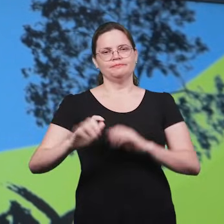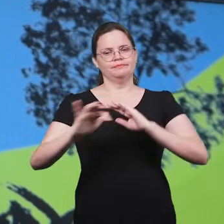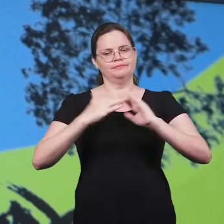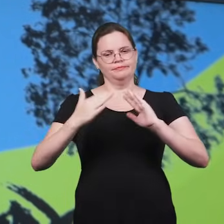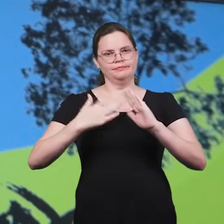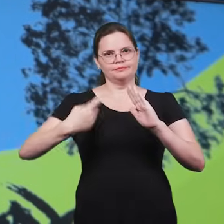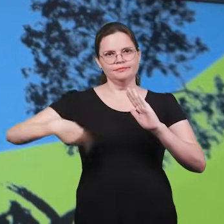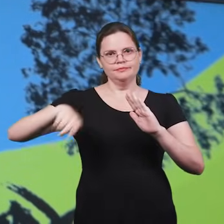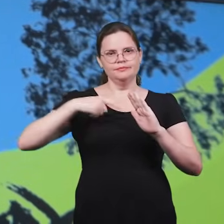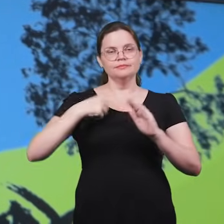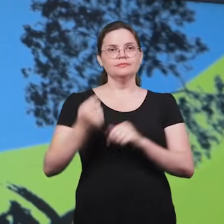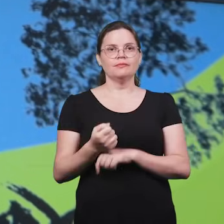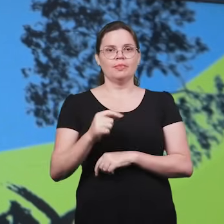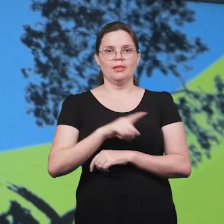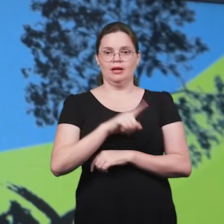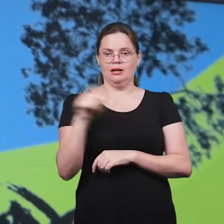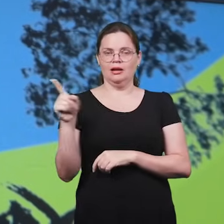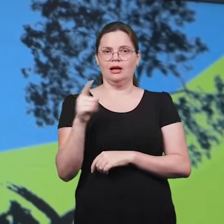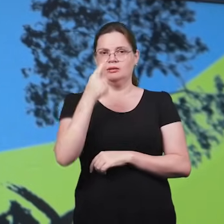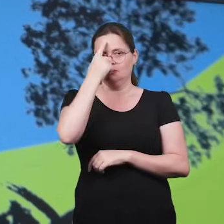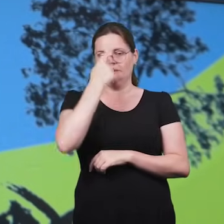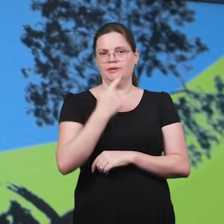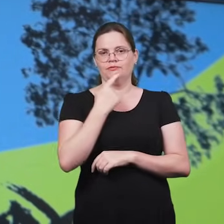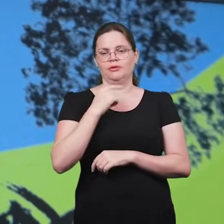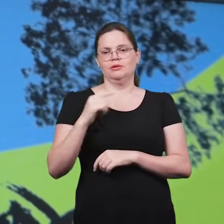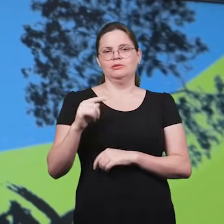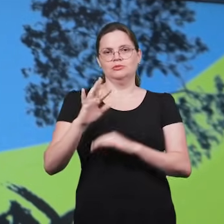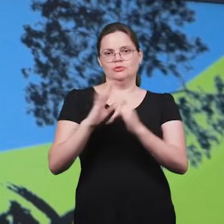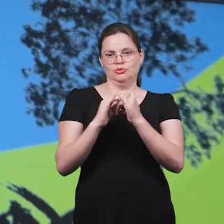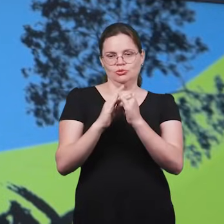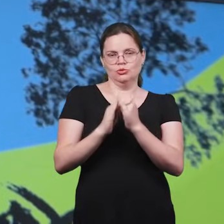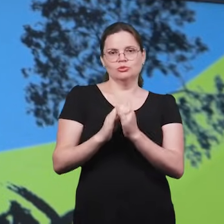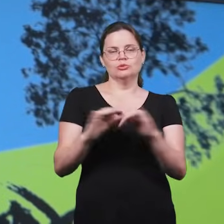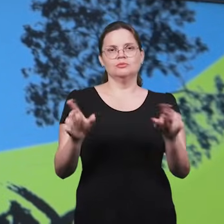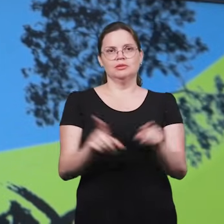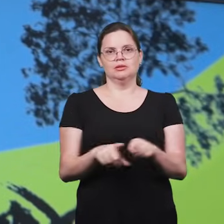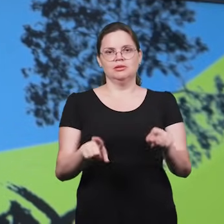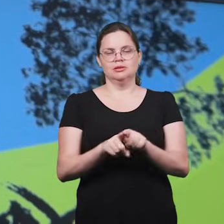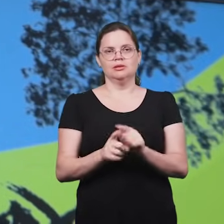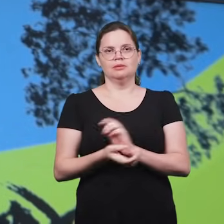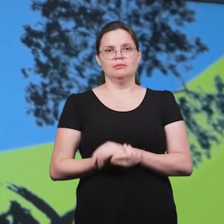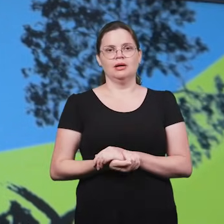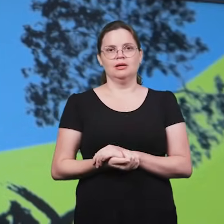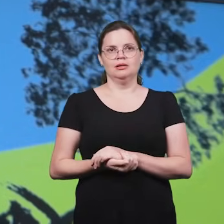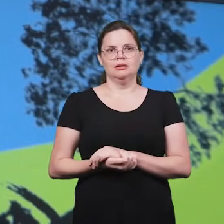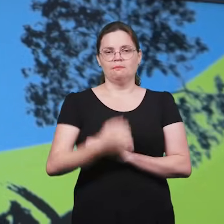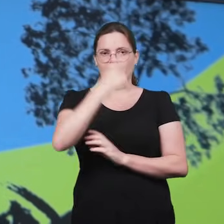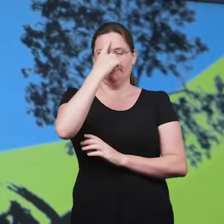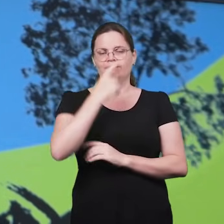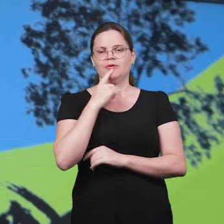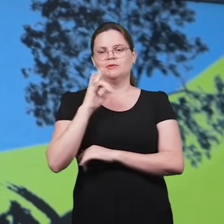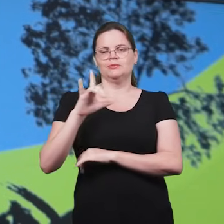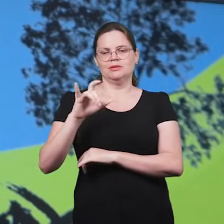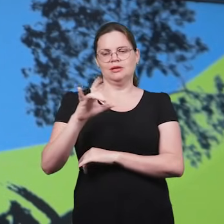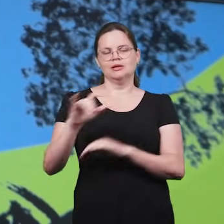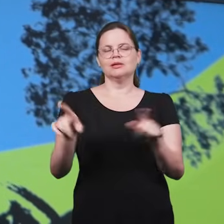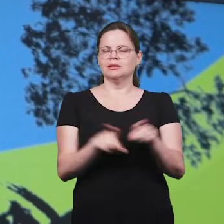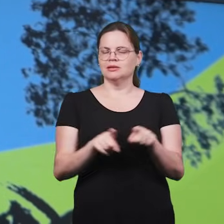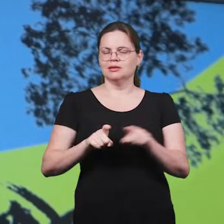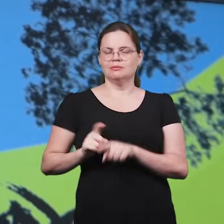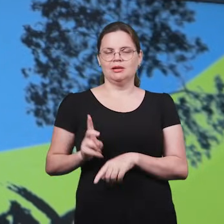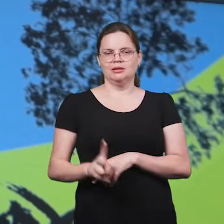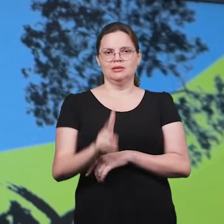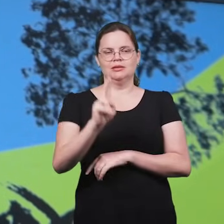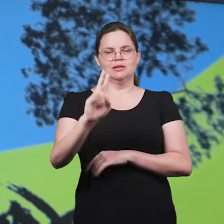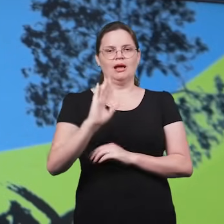ali no perfil do YouTube, no canal do YouTube, quanto também no Instagram do Organização